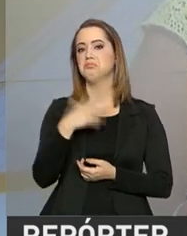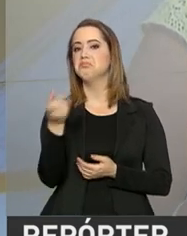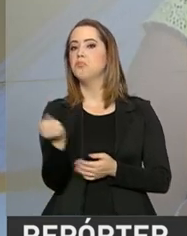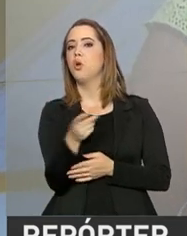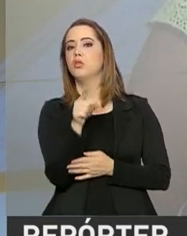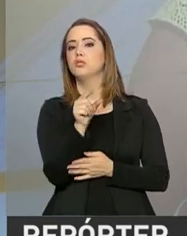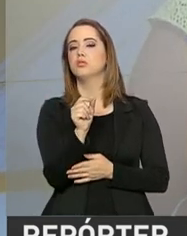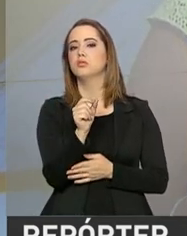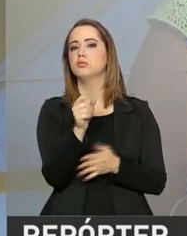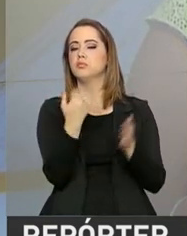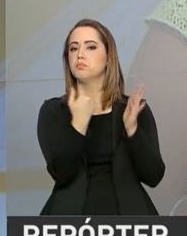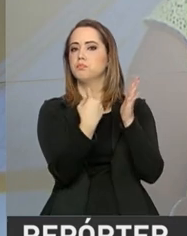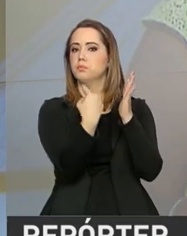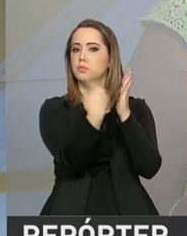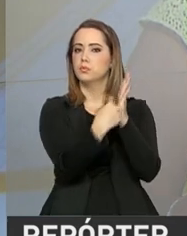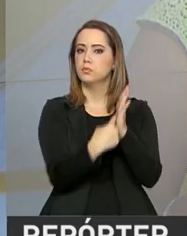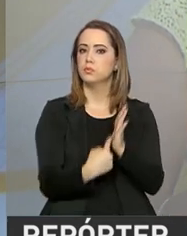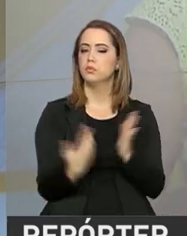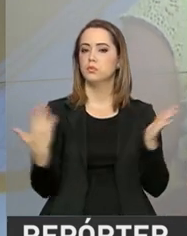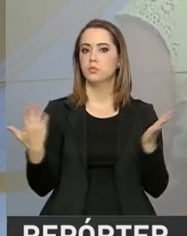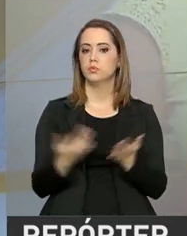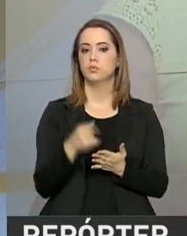presidente?